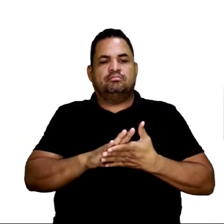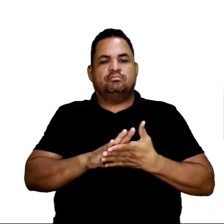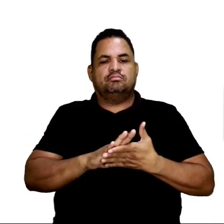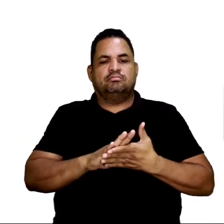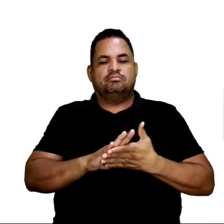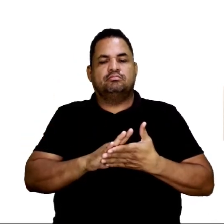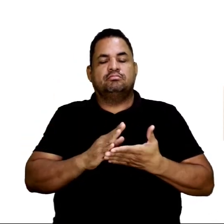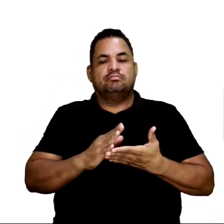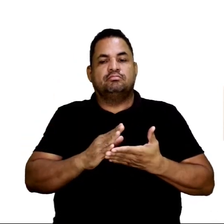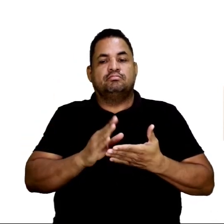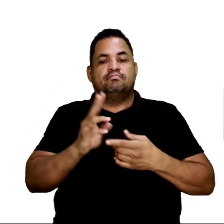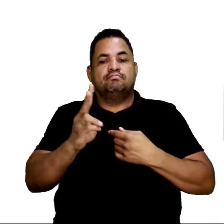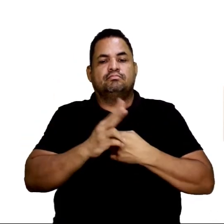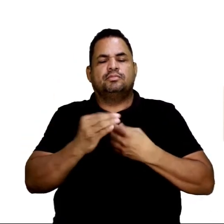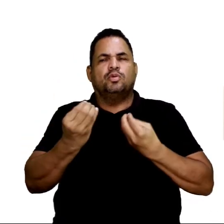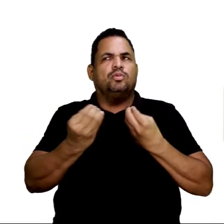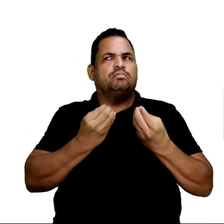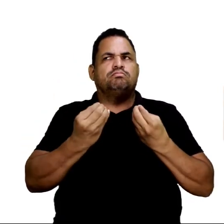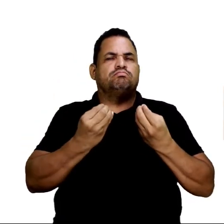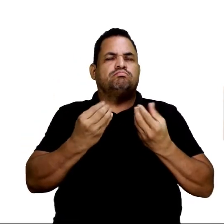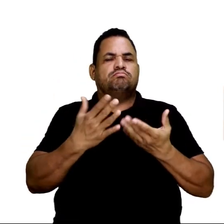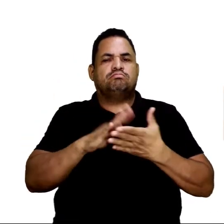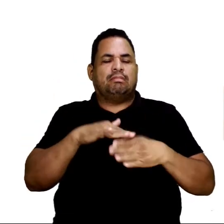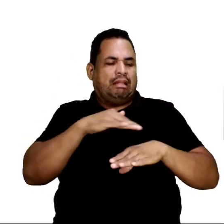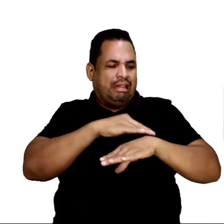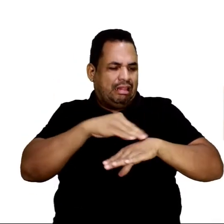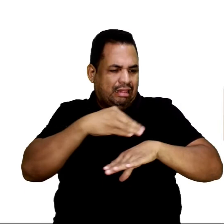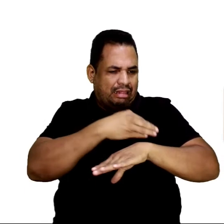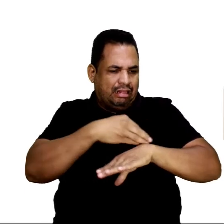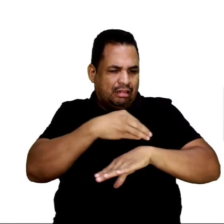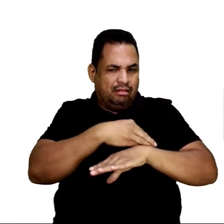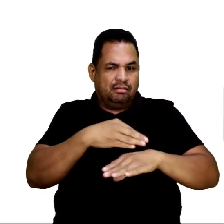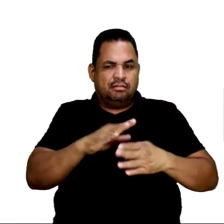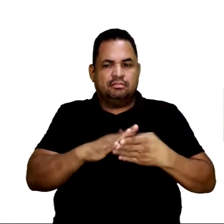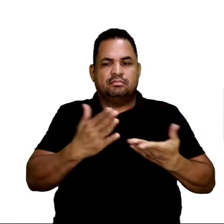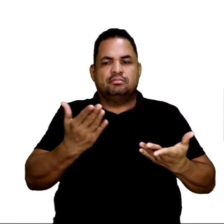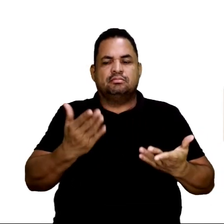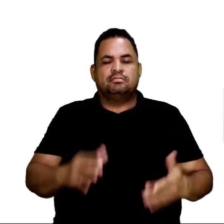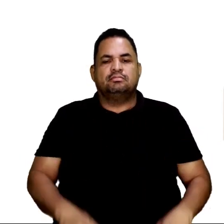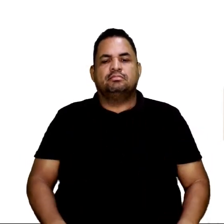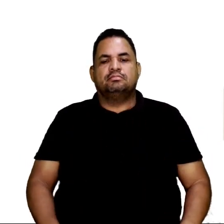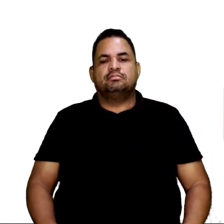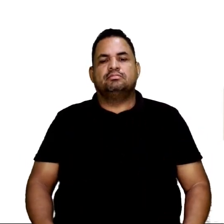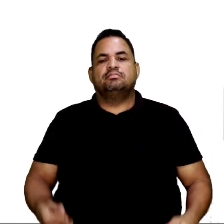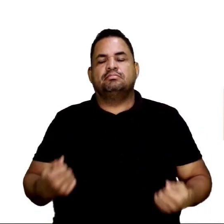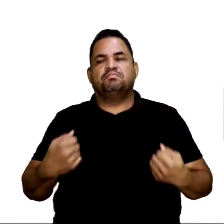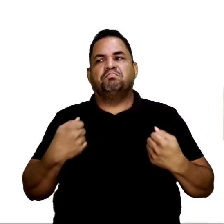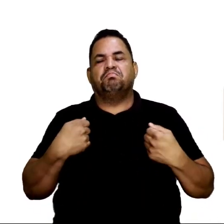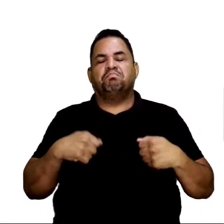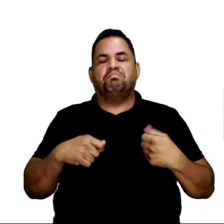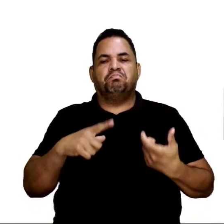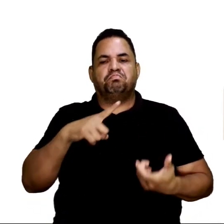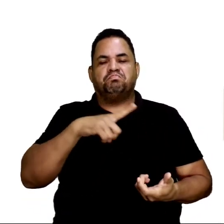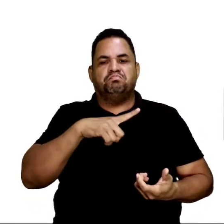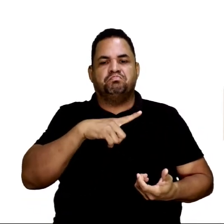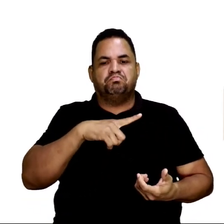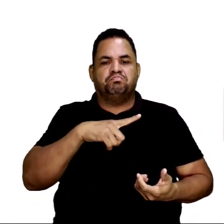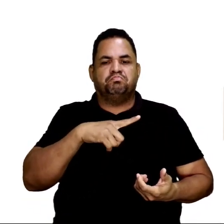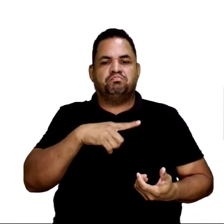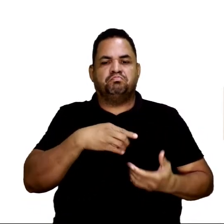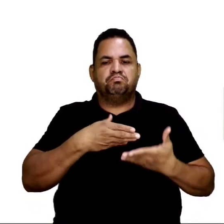presente e vai proteger. Mas como assim, professora, de lesões? Você lembra a uninha? Ele pode ser... Tem bebê que nasce já com